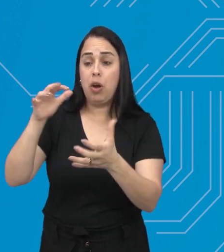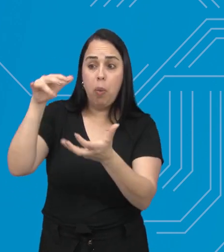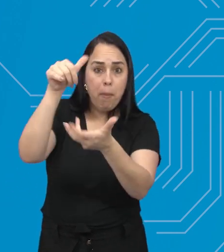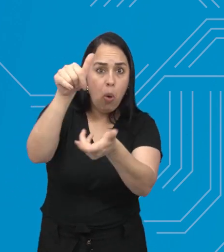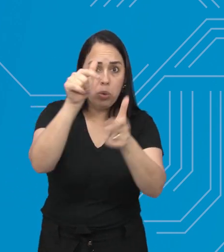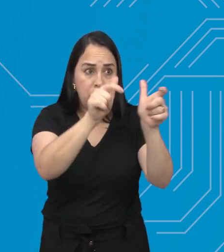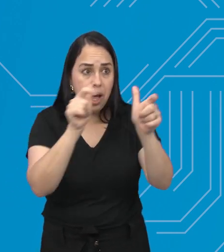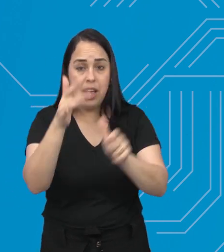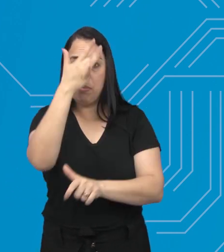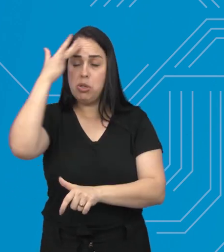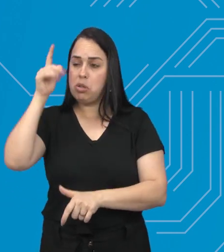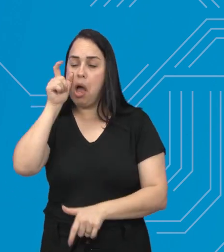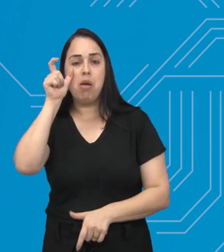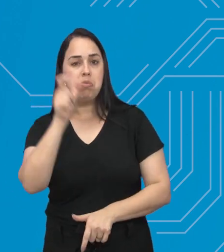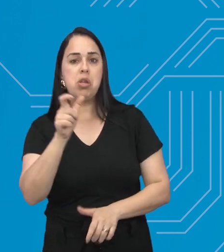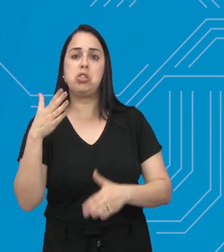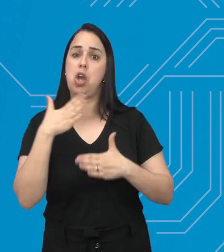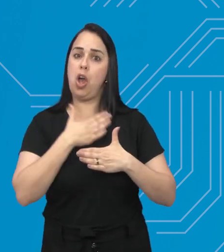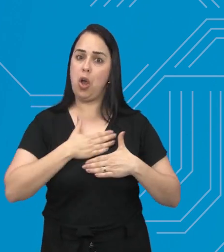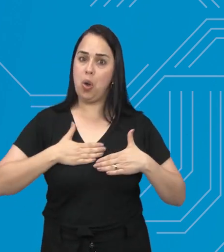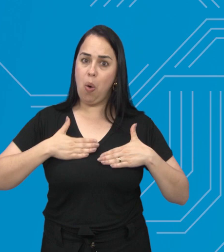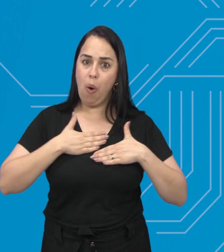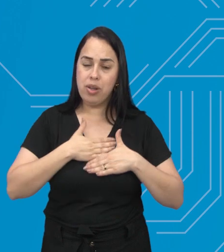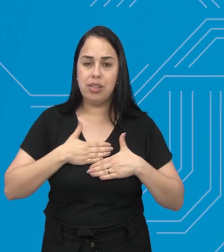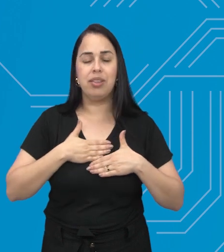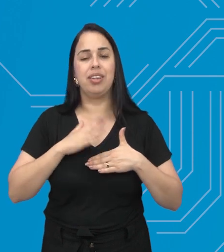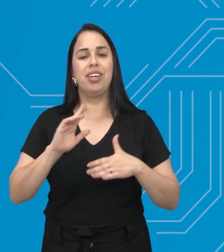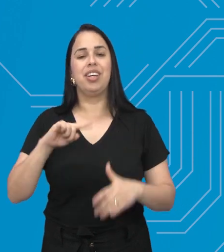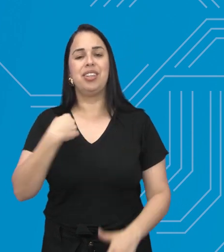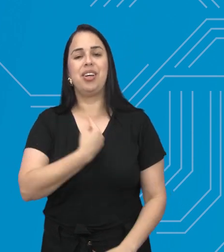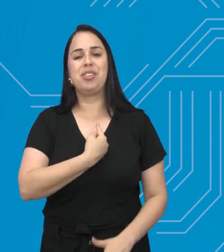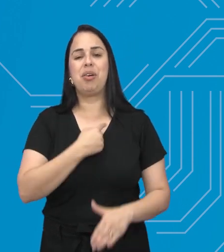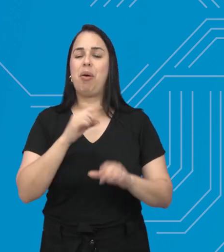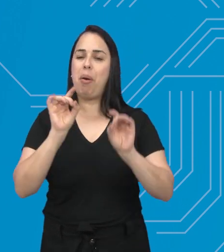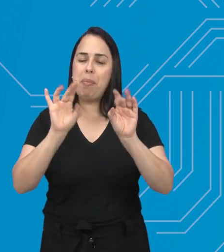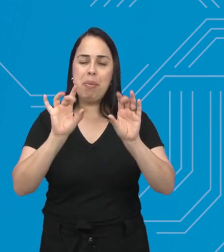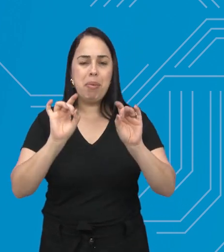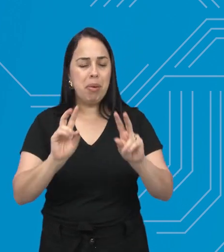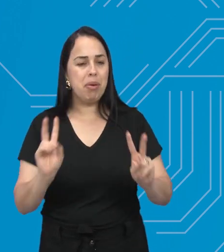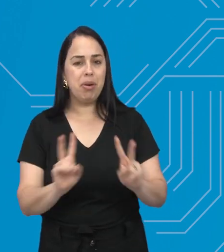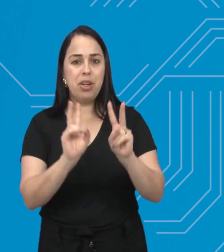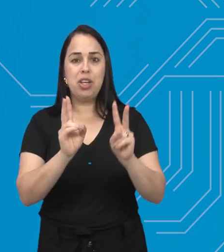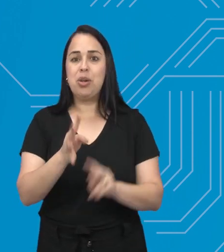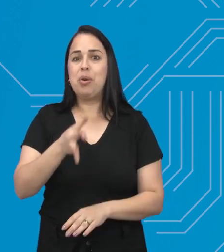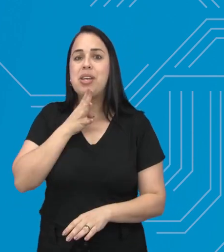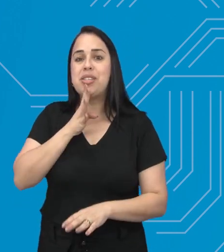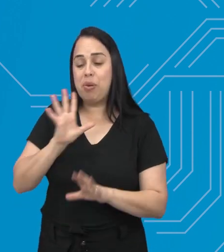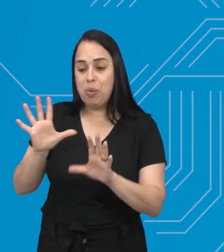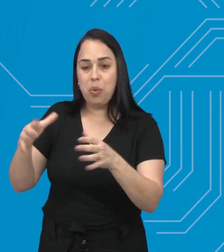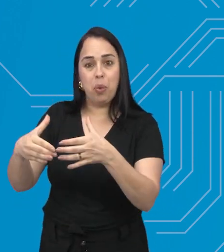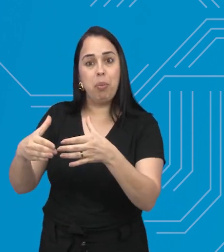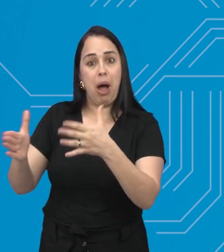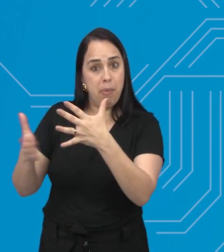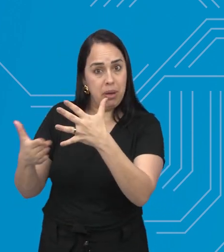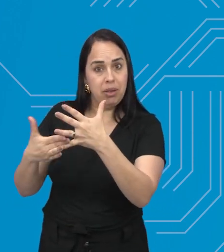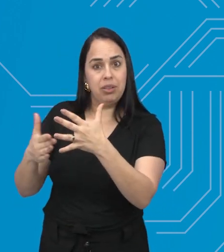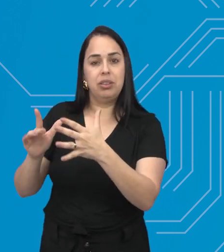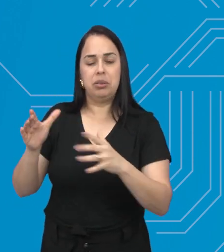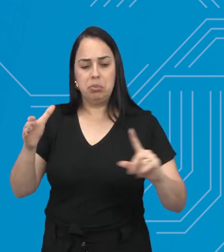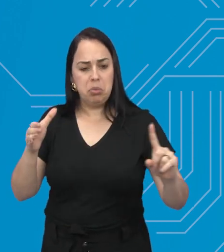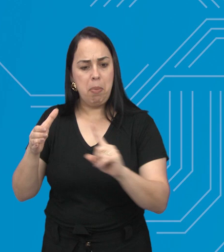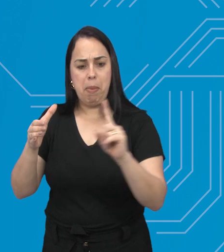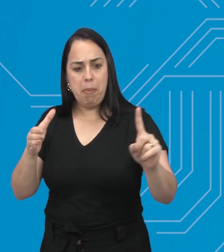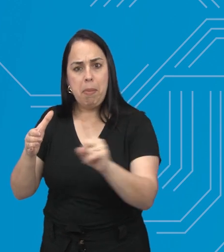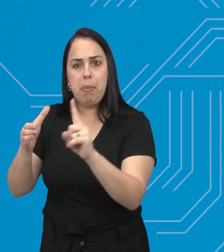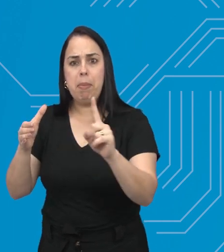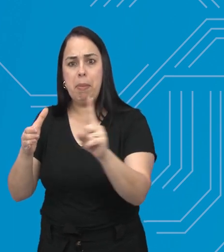encanta multidões, inspira a criatividade. E a gente celebra esta data conhecendo um grupo amador aqui de São José,